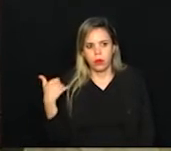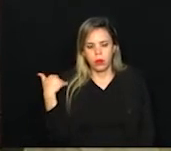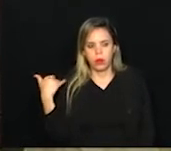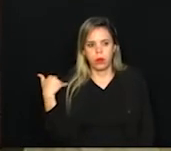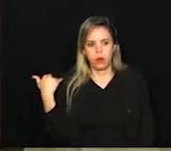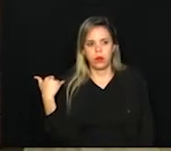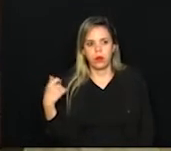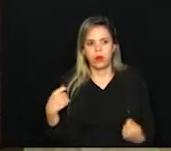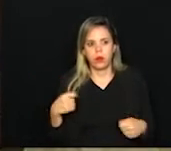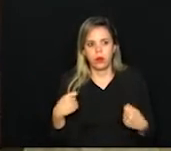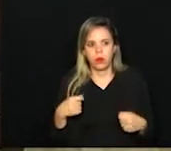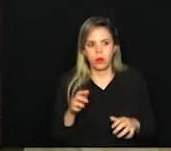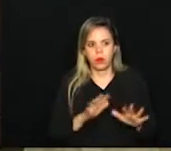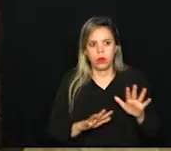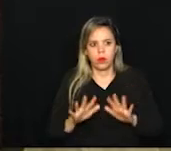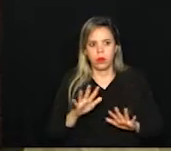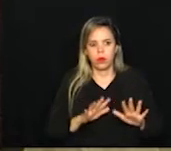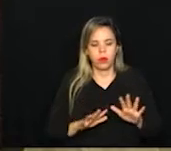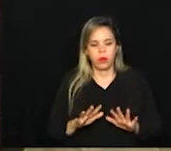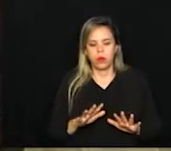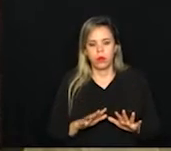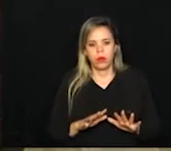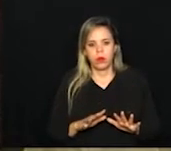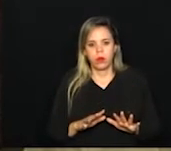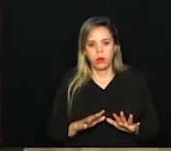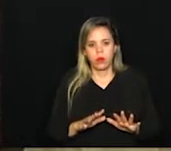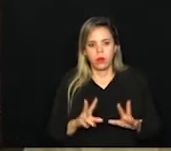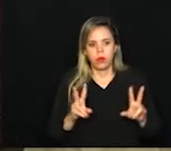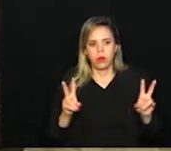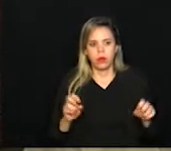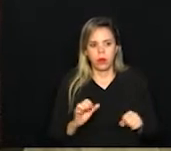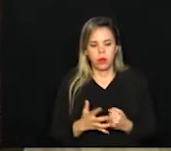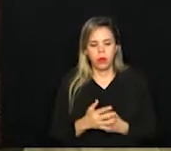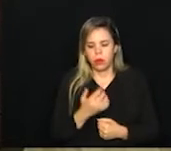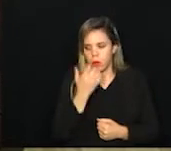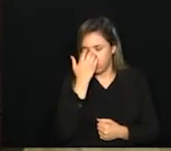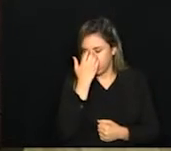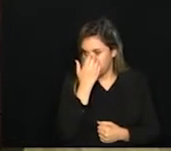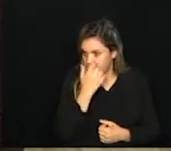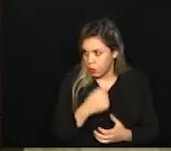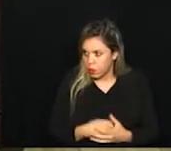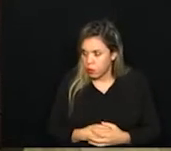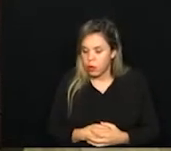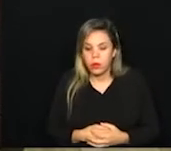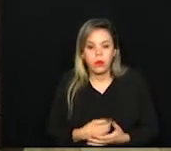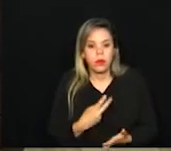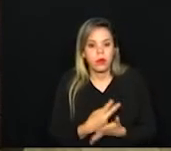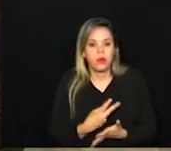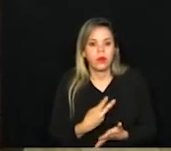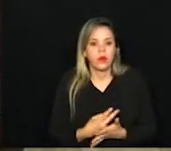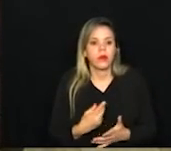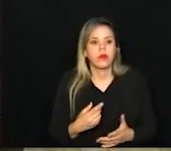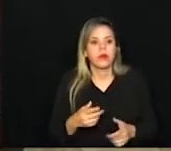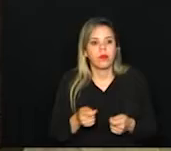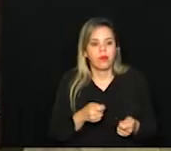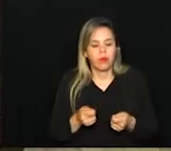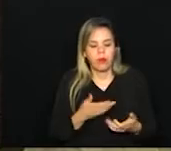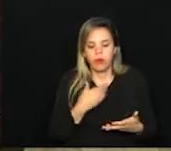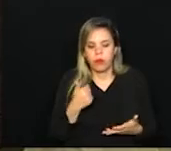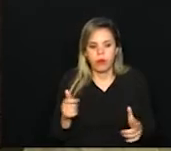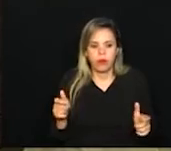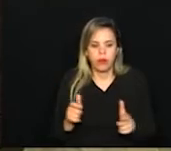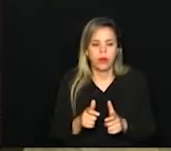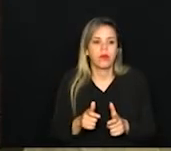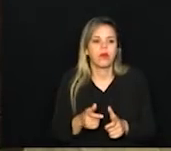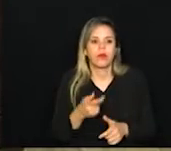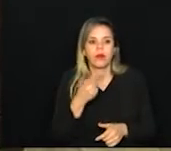Então precisamos tomar todos os cuidados em relação à Covid-19. mesmo que a situação esteja melhorando, né, Mirna